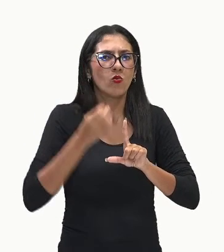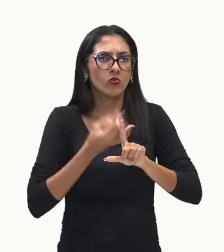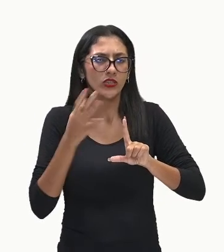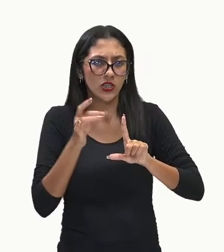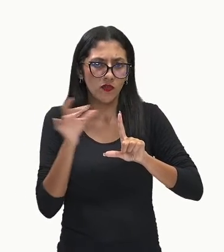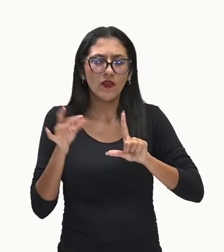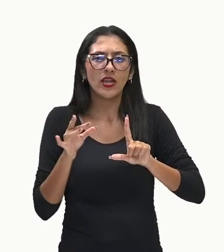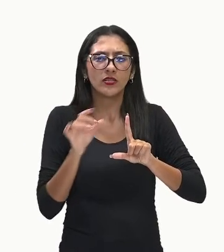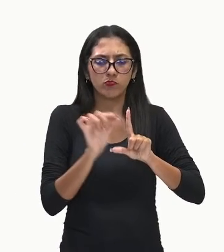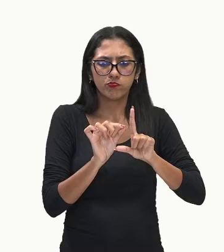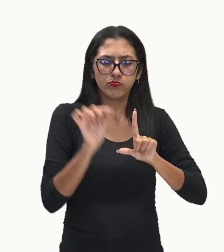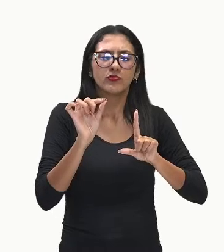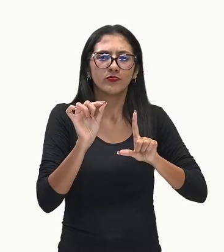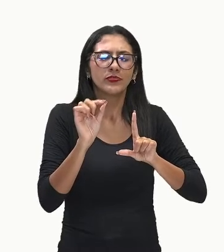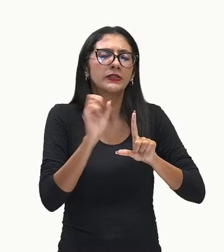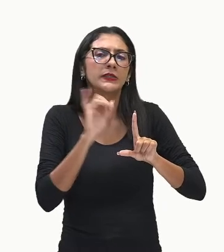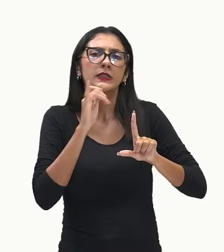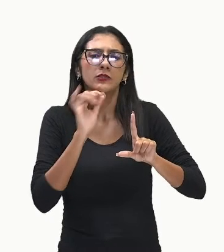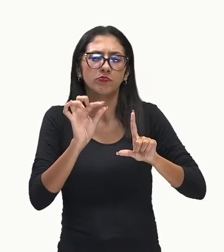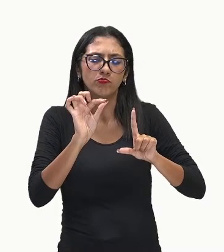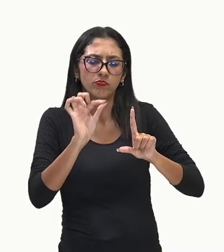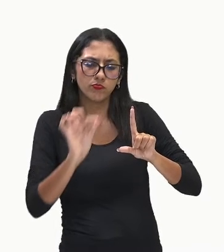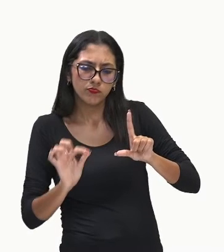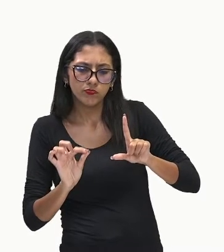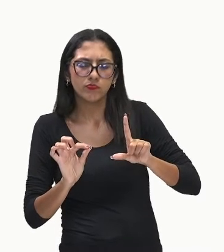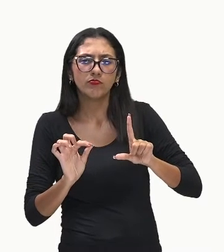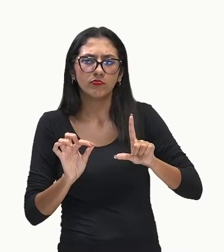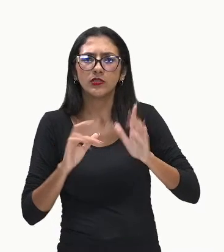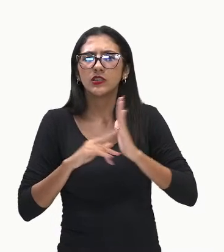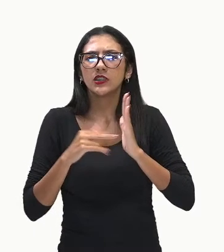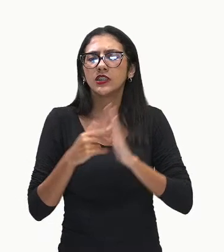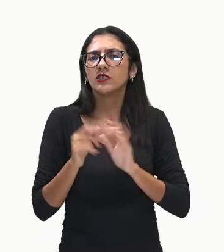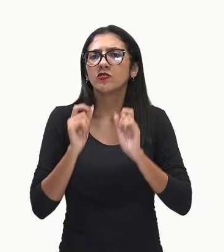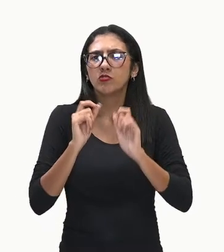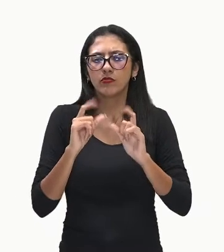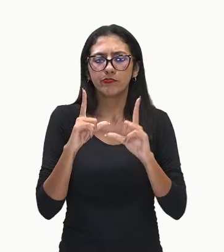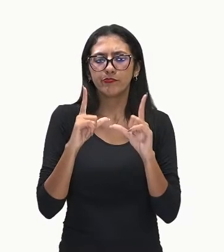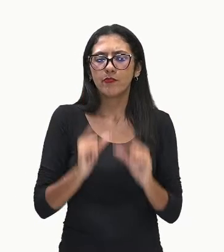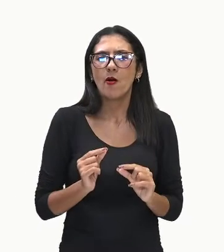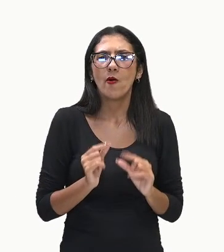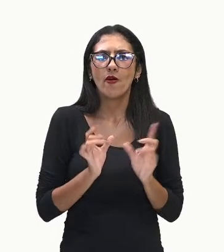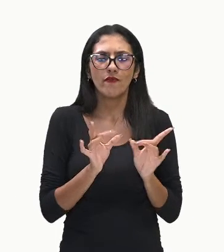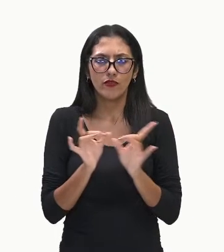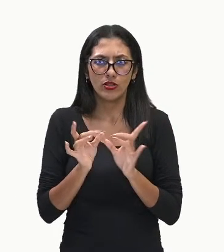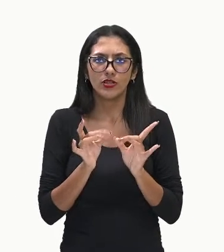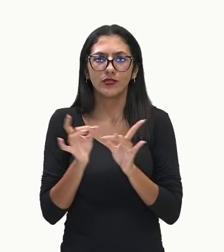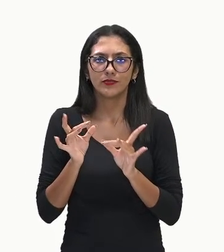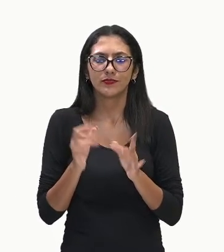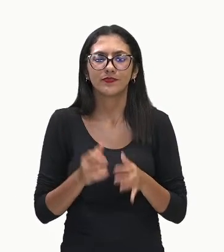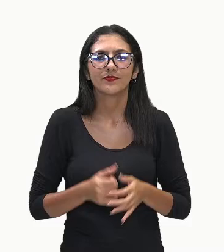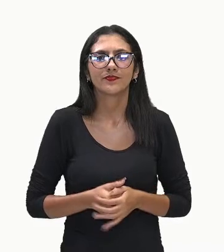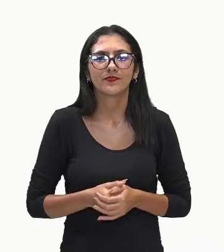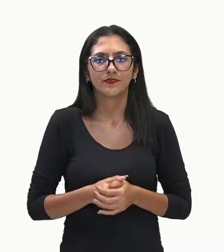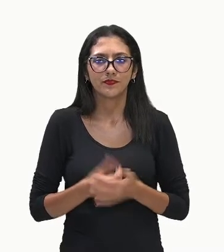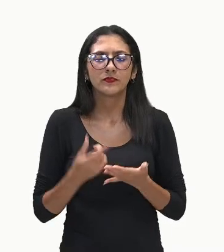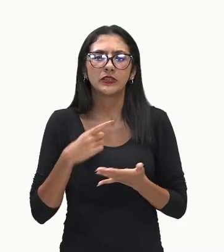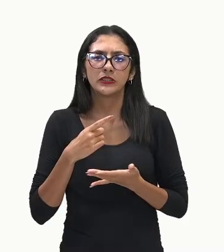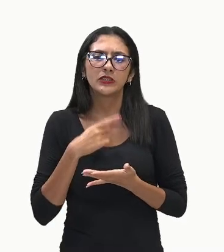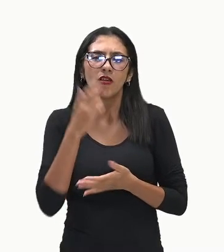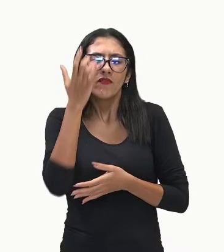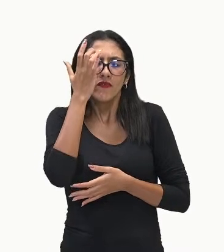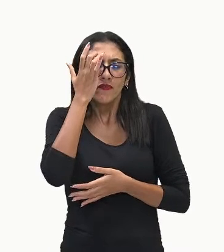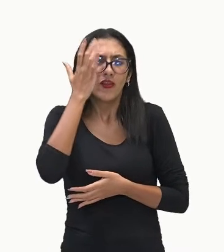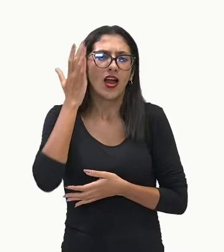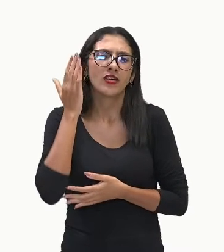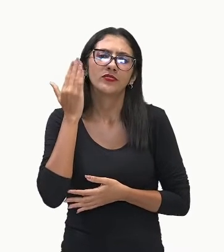consequentemente, quanto mais baixo o ponto, menor a venda desse mês. Então, foi o que aconteceu, né? É facilmente observado que o mais